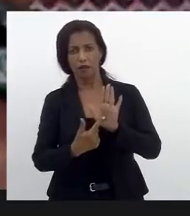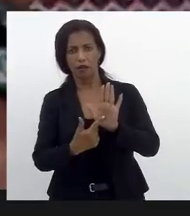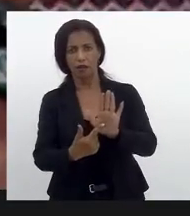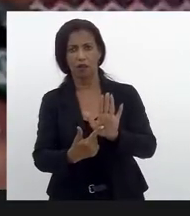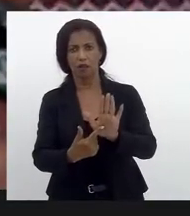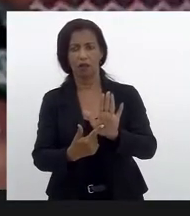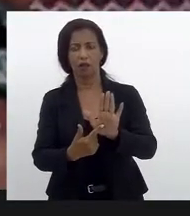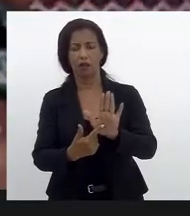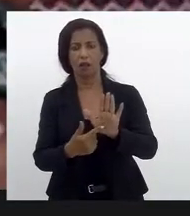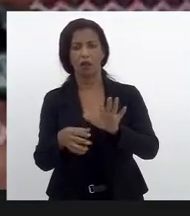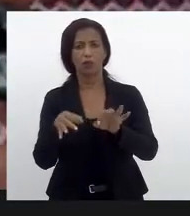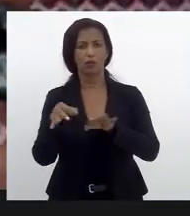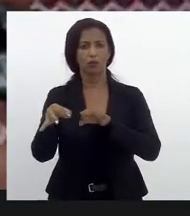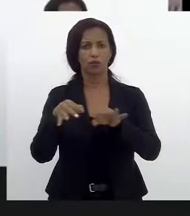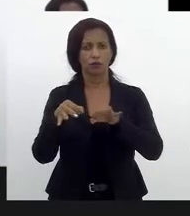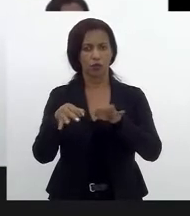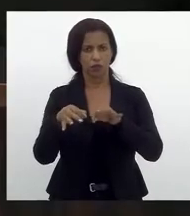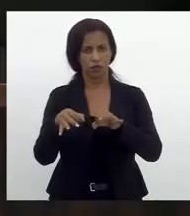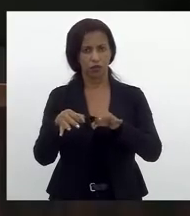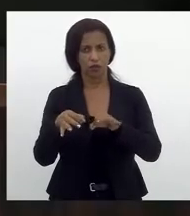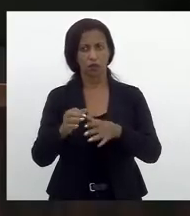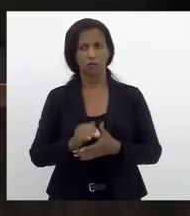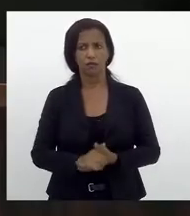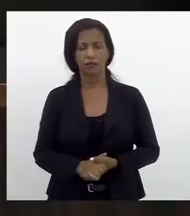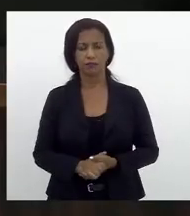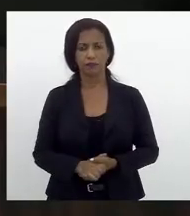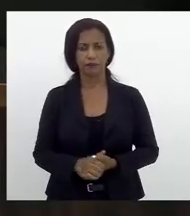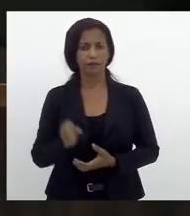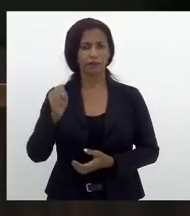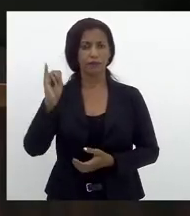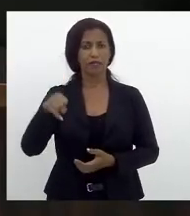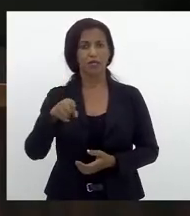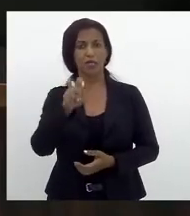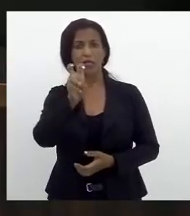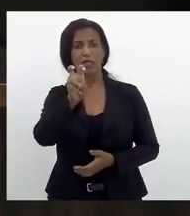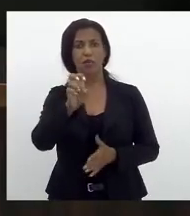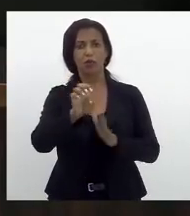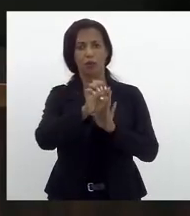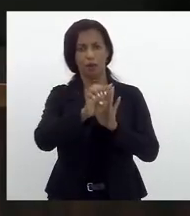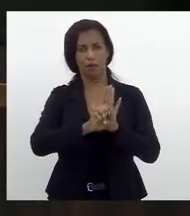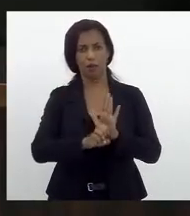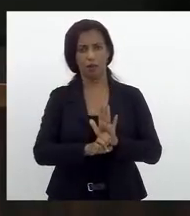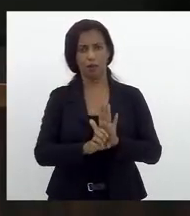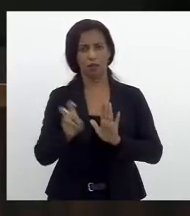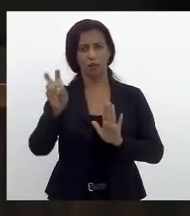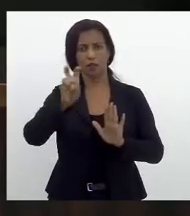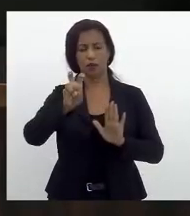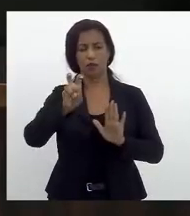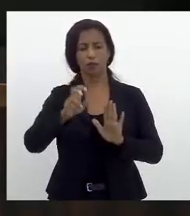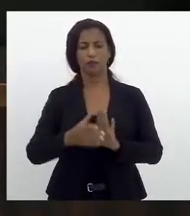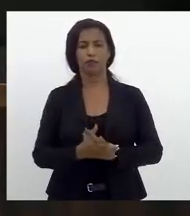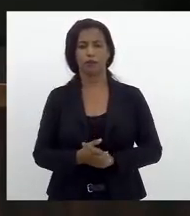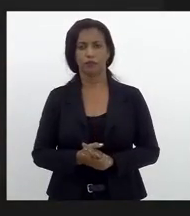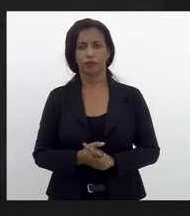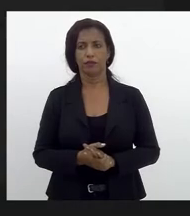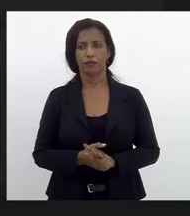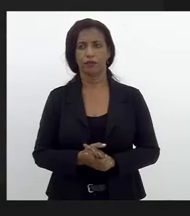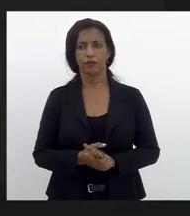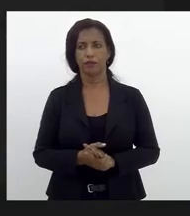uma emenda ao projeto. Foi. O projeto tem 5 emendas. São 5. Ah, sim.